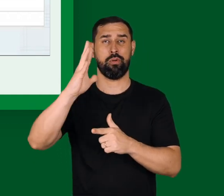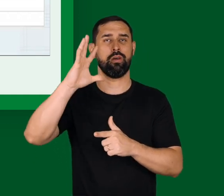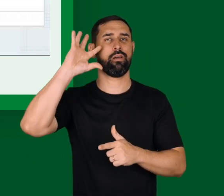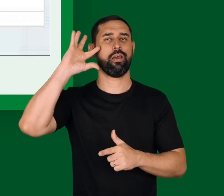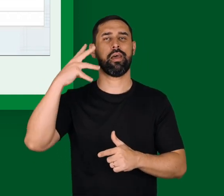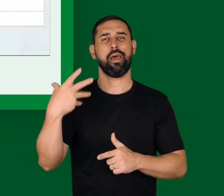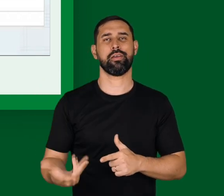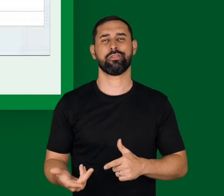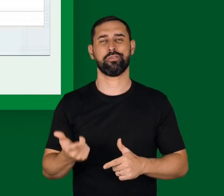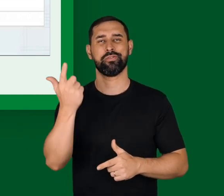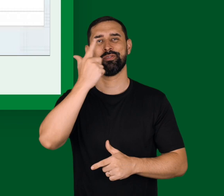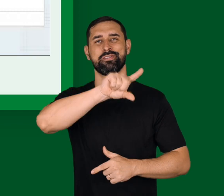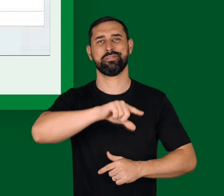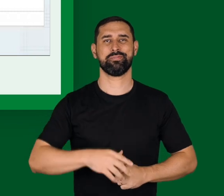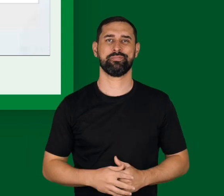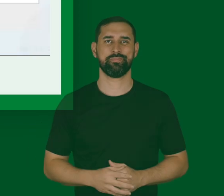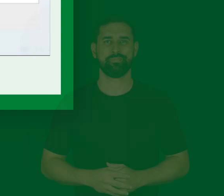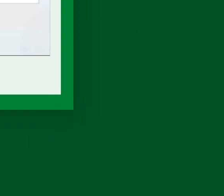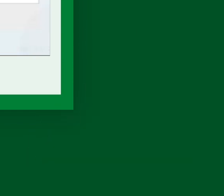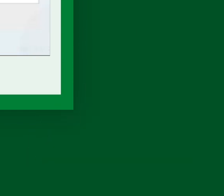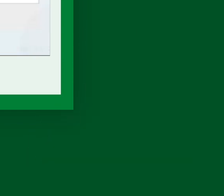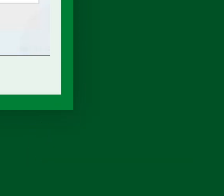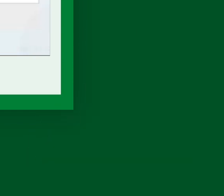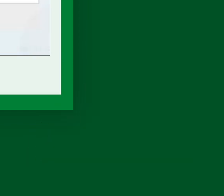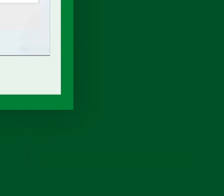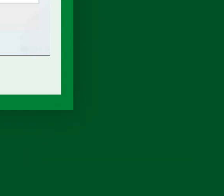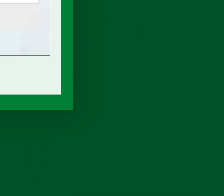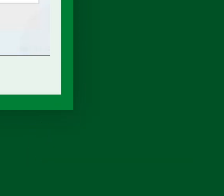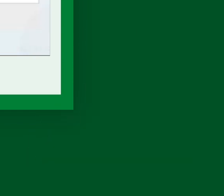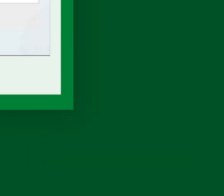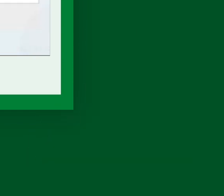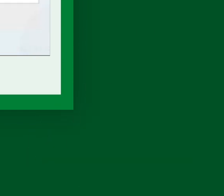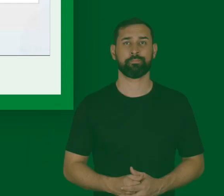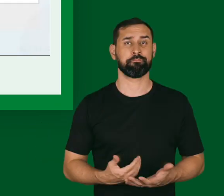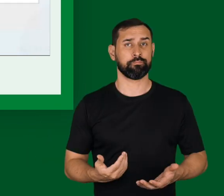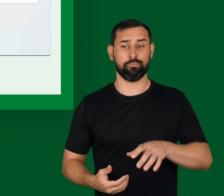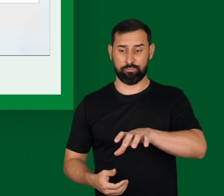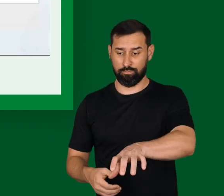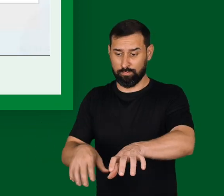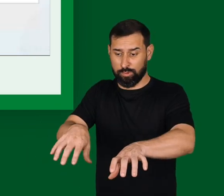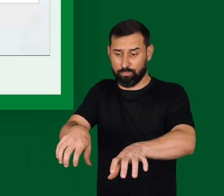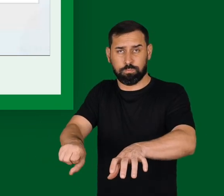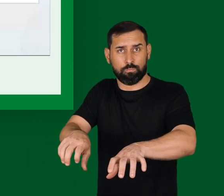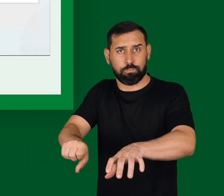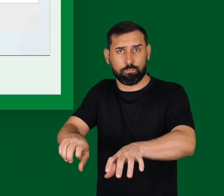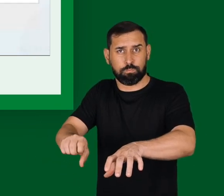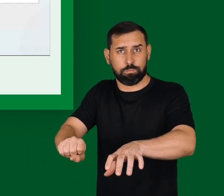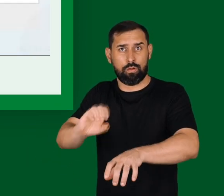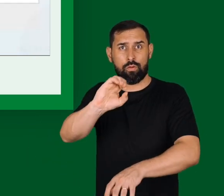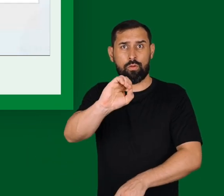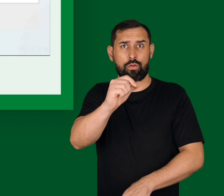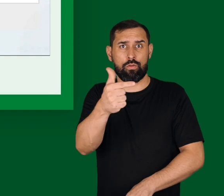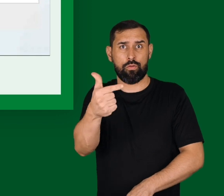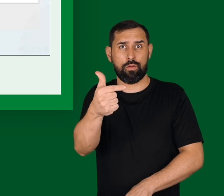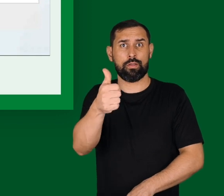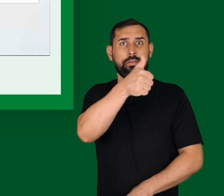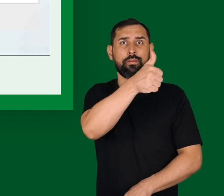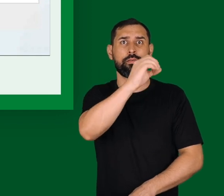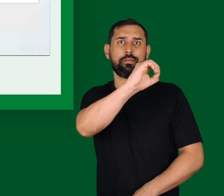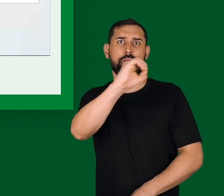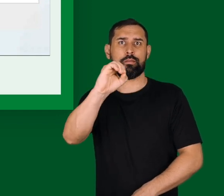àquela falha da intubação. Então, fluxo de oxigênio, para a gente dar